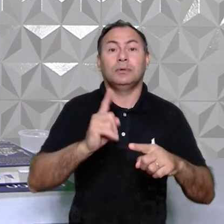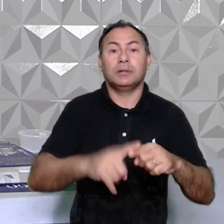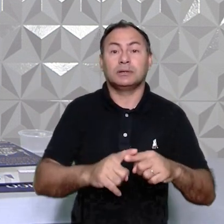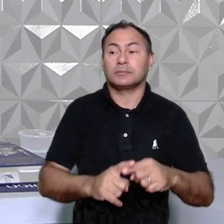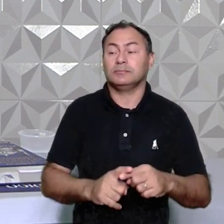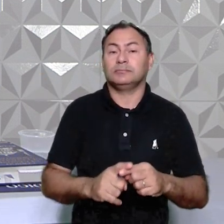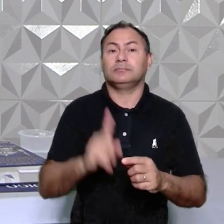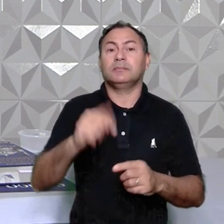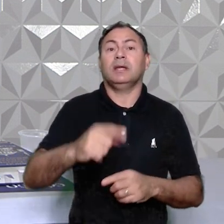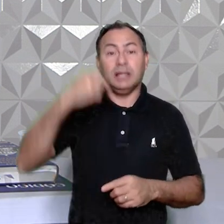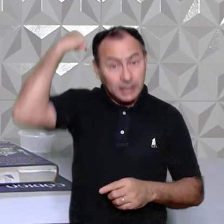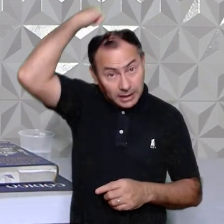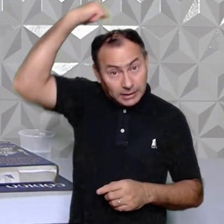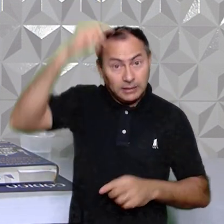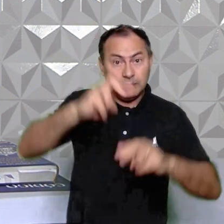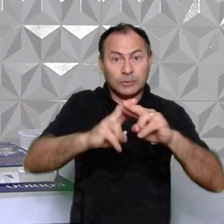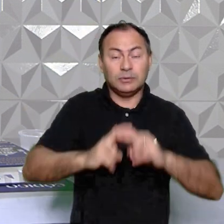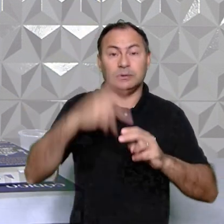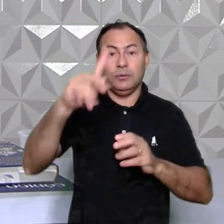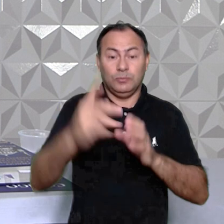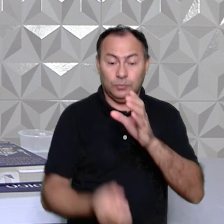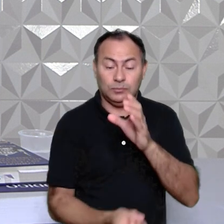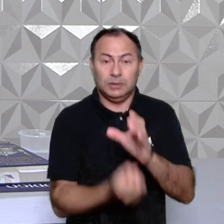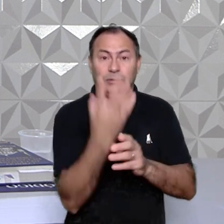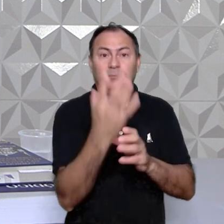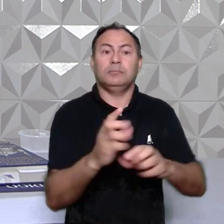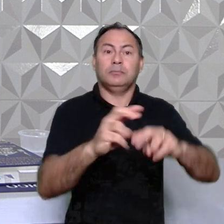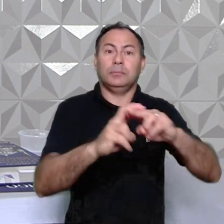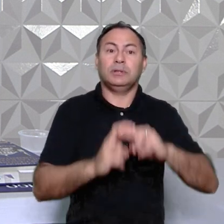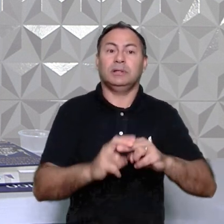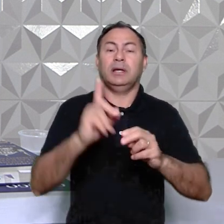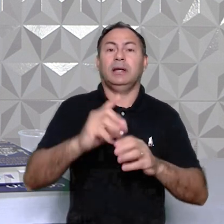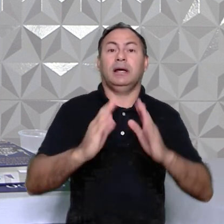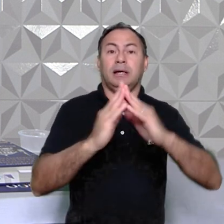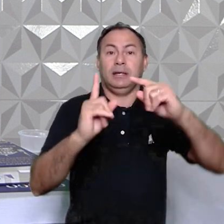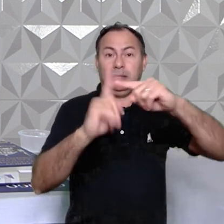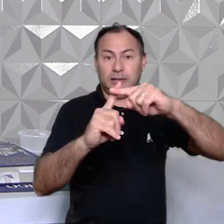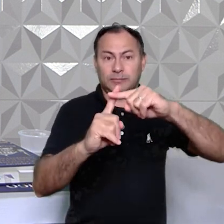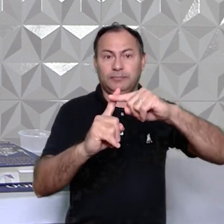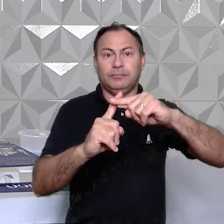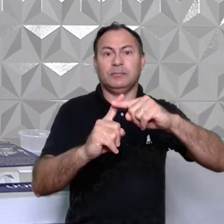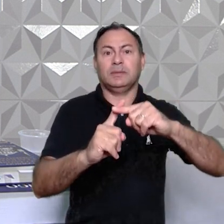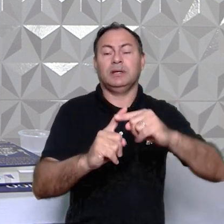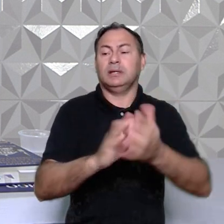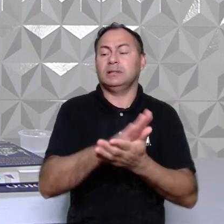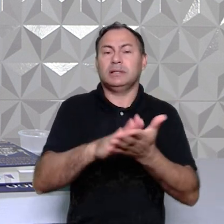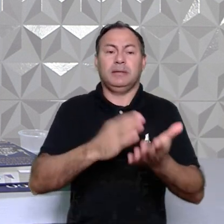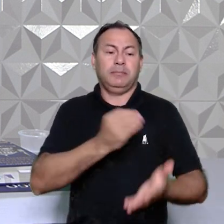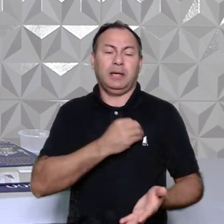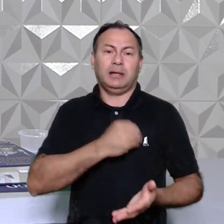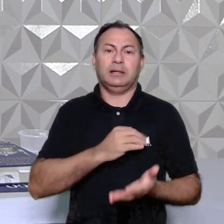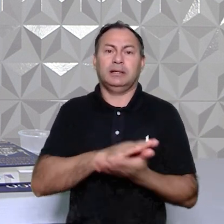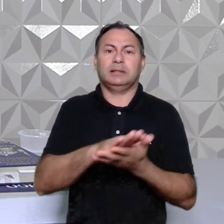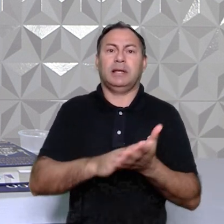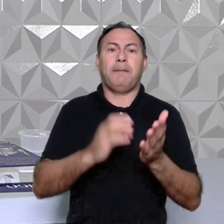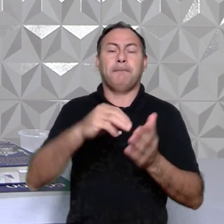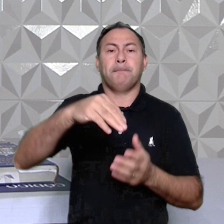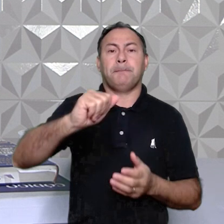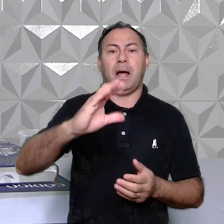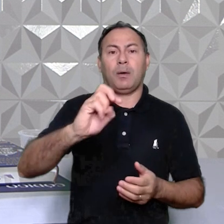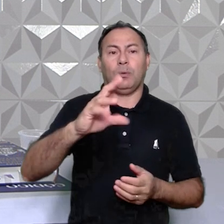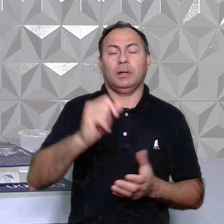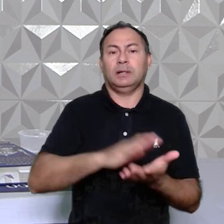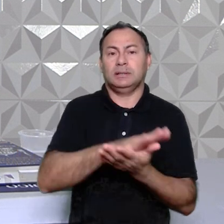Porque ela é santa por causa do seu fundador. Por isso que ela é uma igreja sem mancha, sem